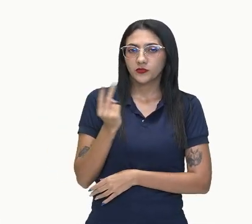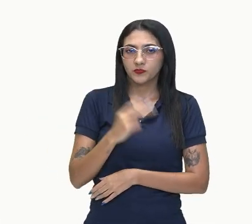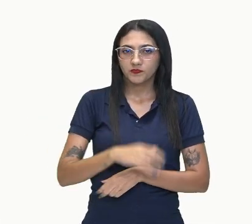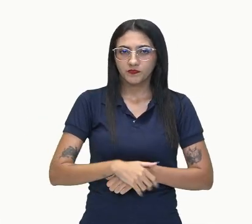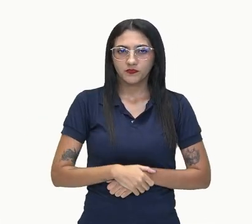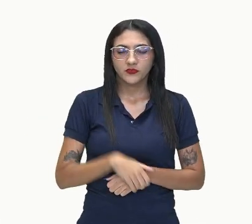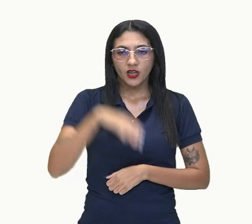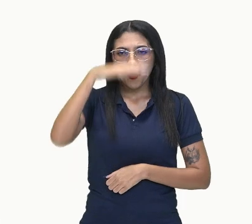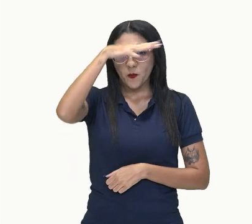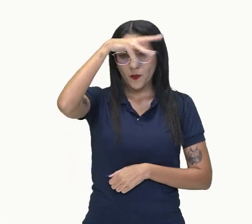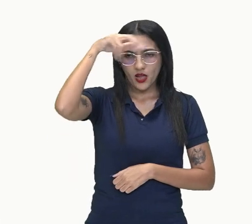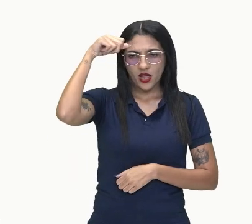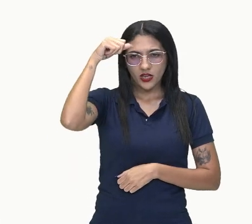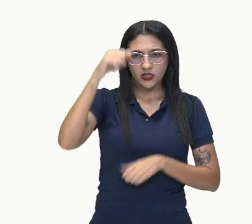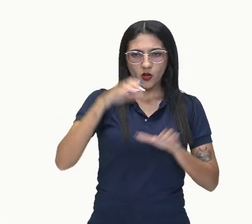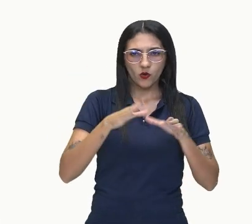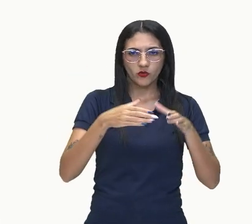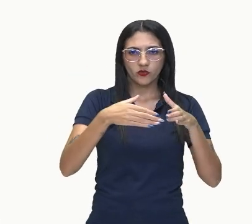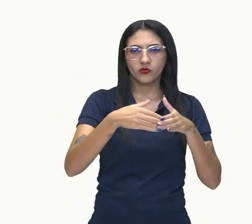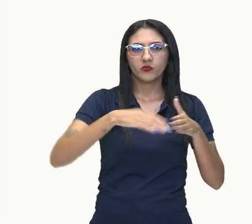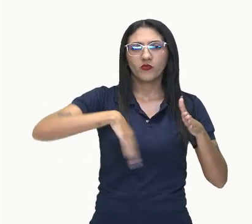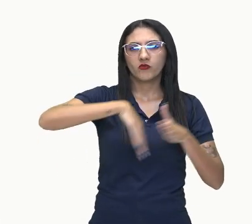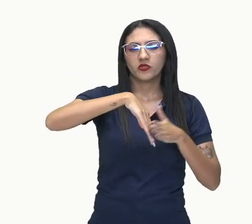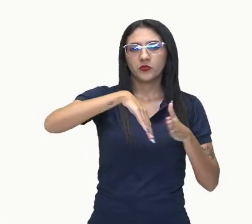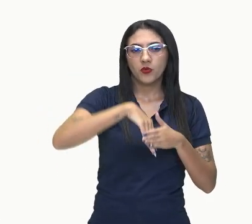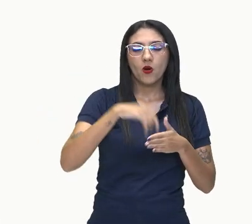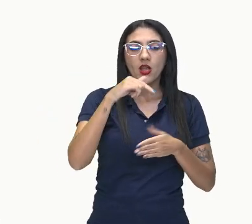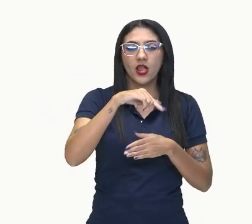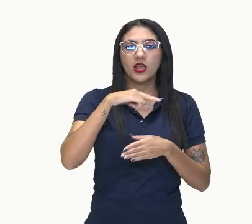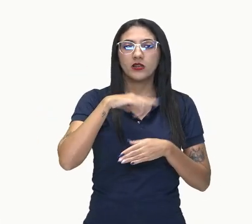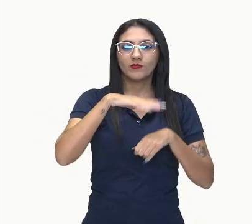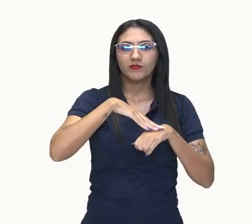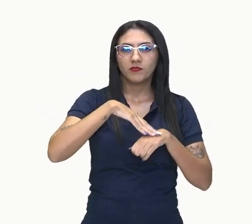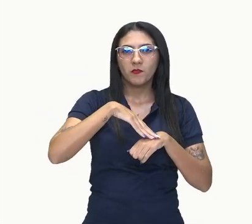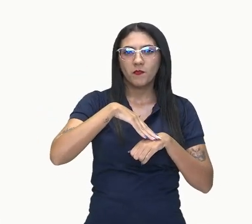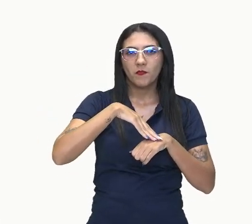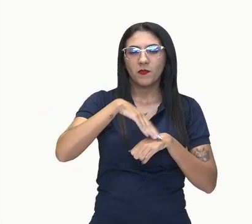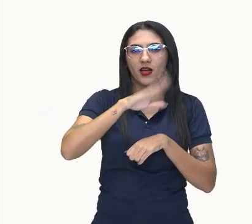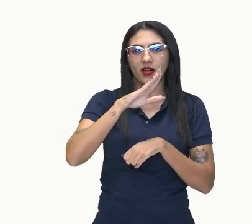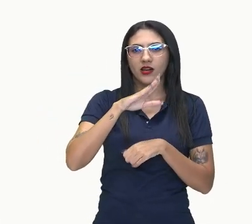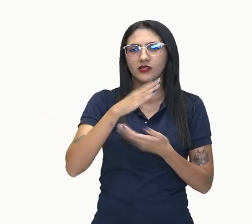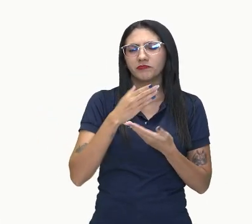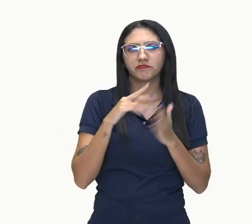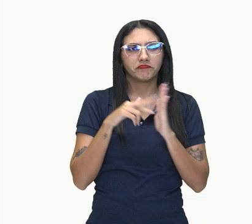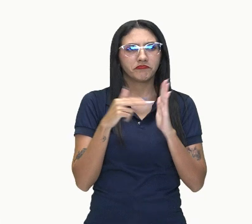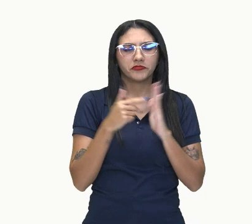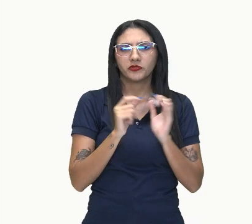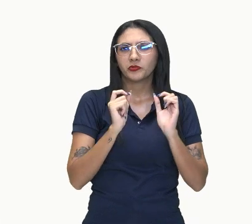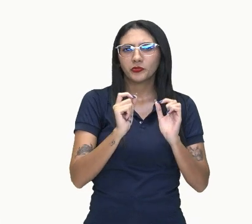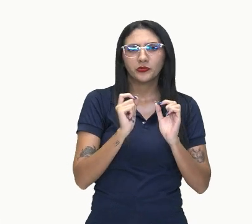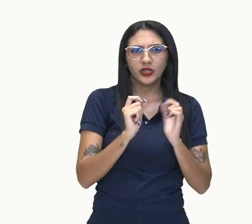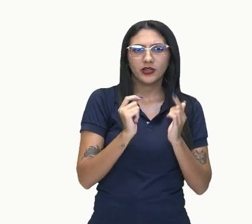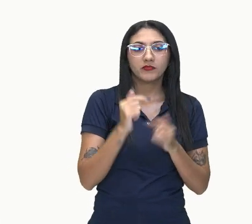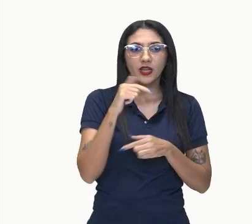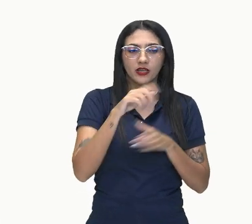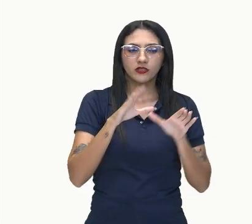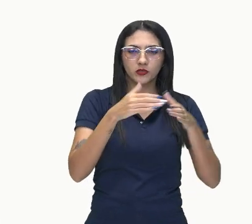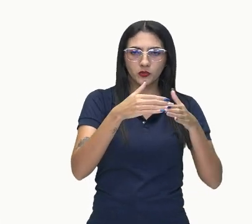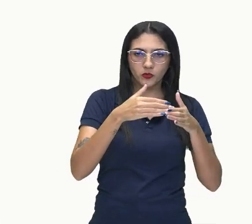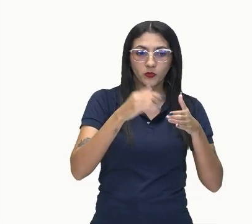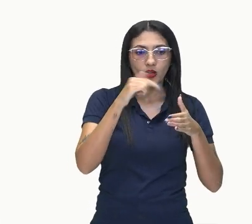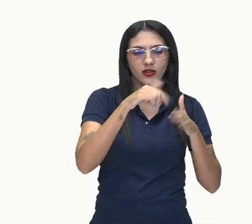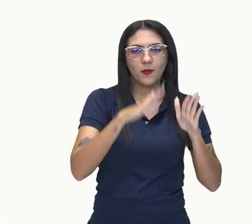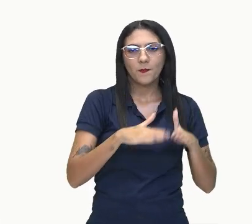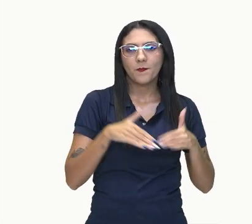Manaus FC is better than Amazonas FC. Ou seja, o Manaus Futebol Clube é